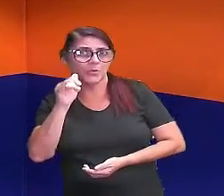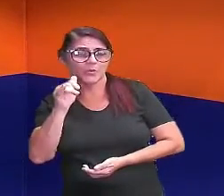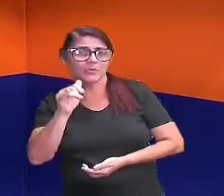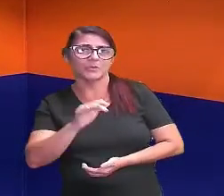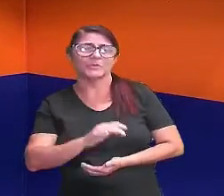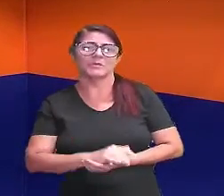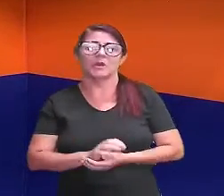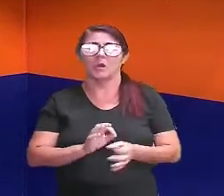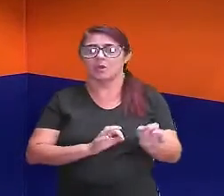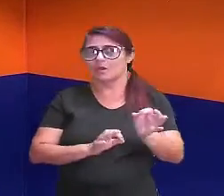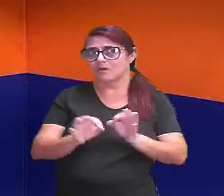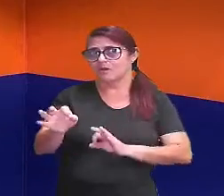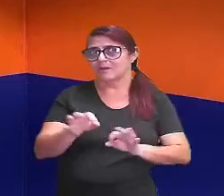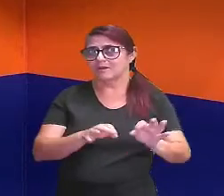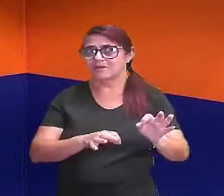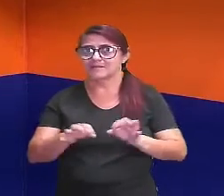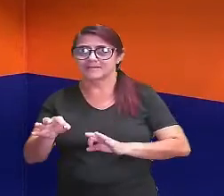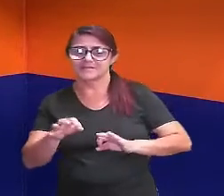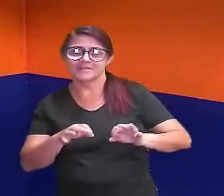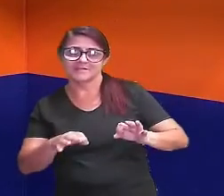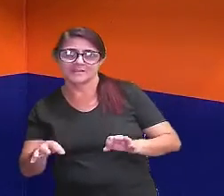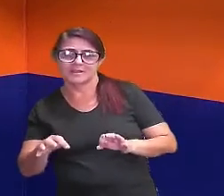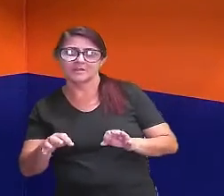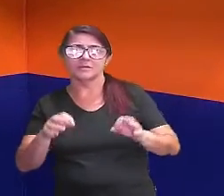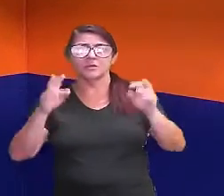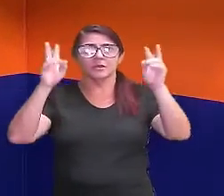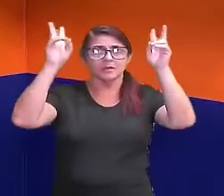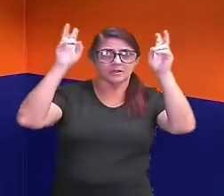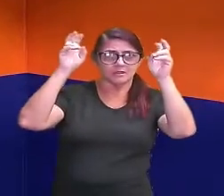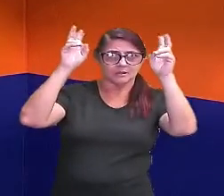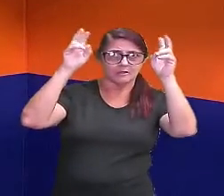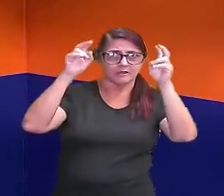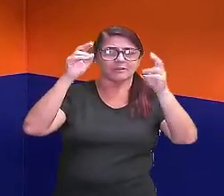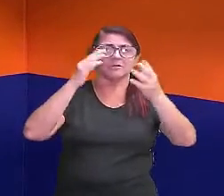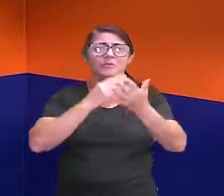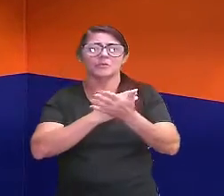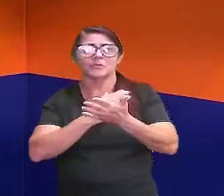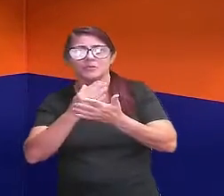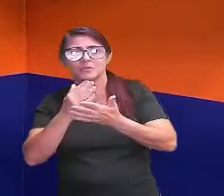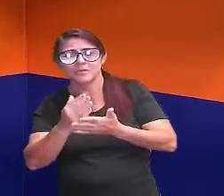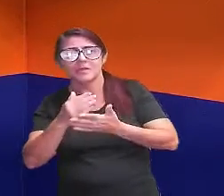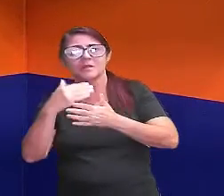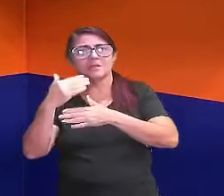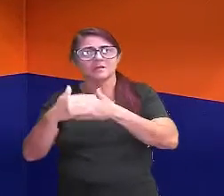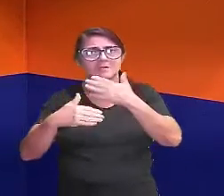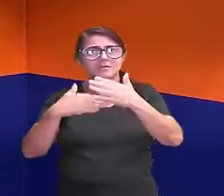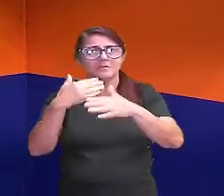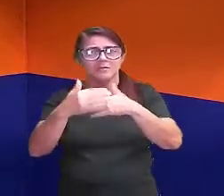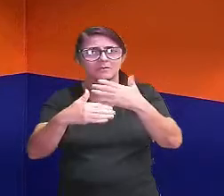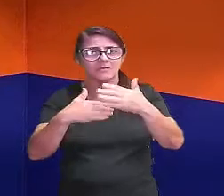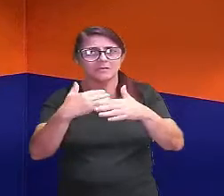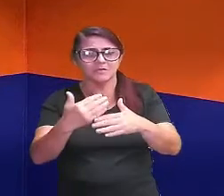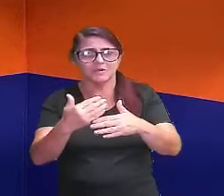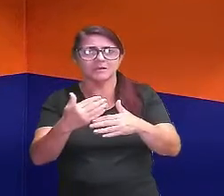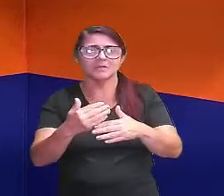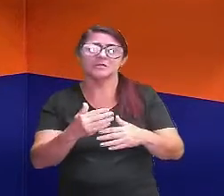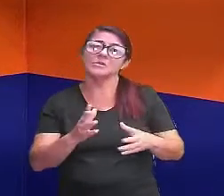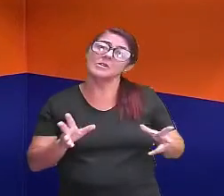é organizado dessa forma, com o título, com a introdução, com o desenvolvimento e com